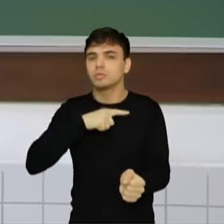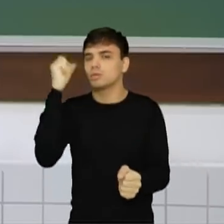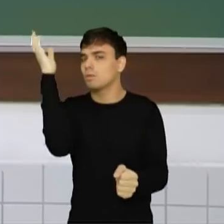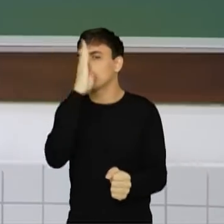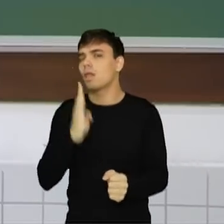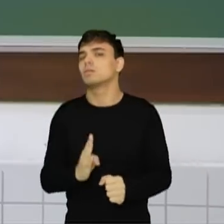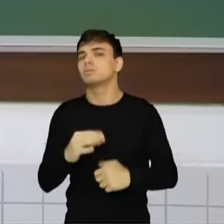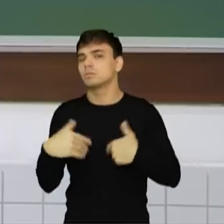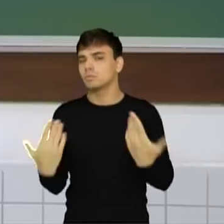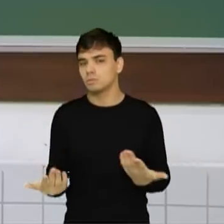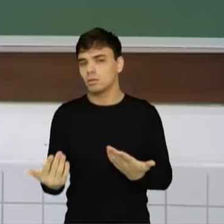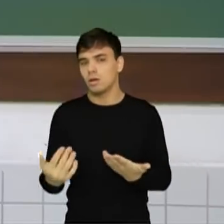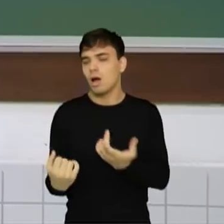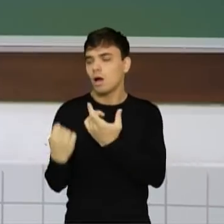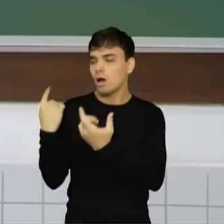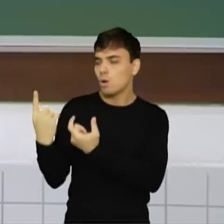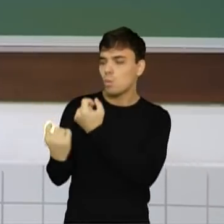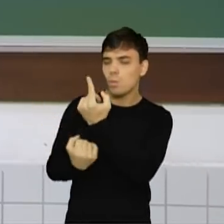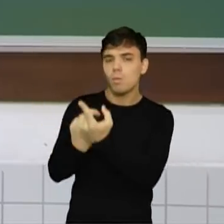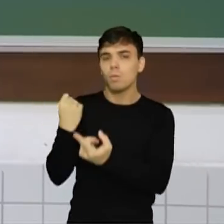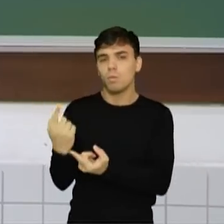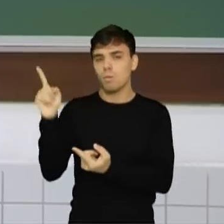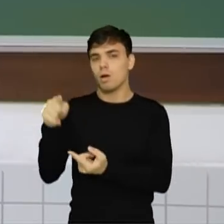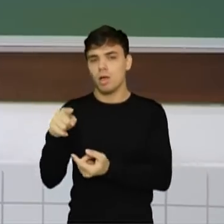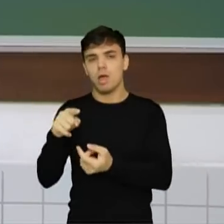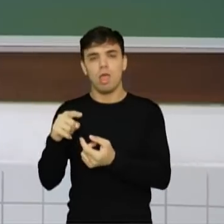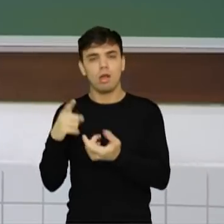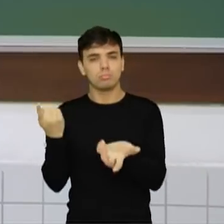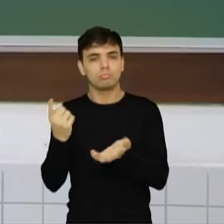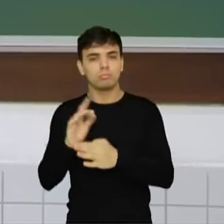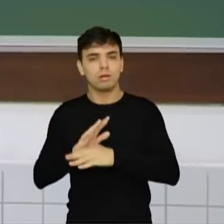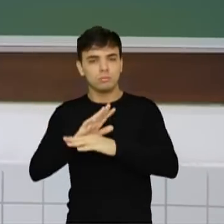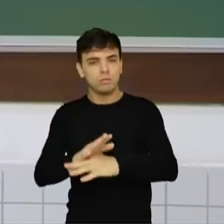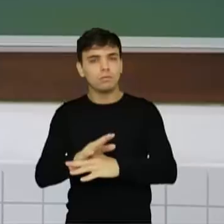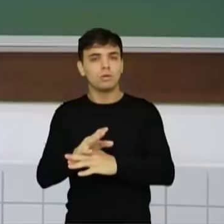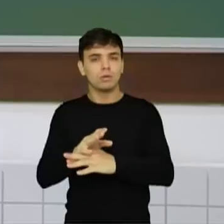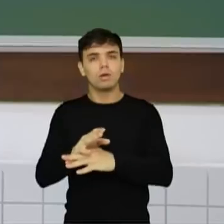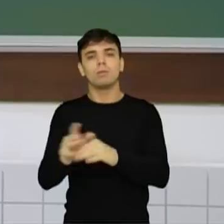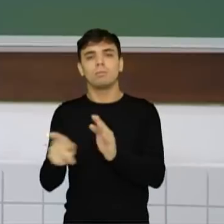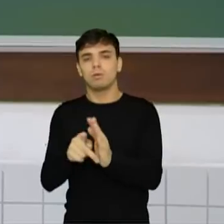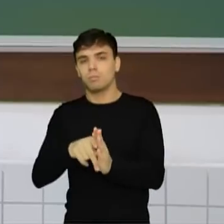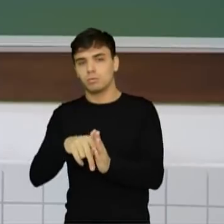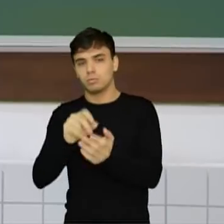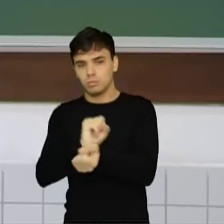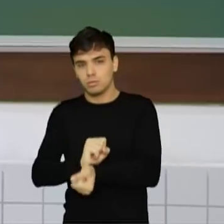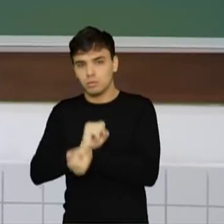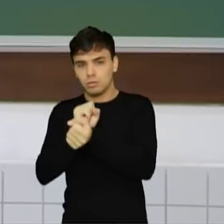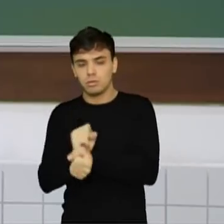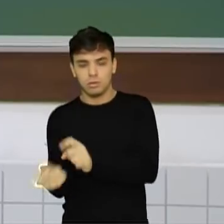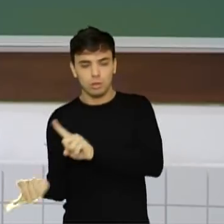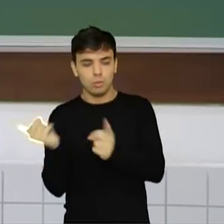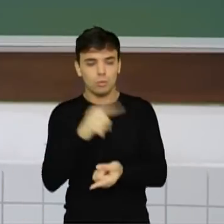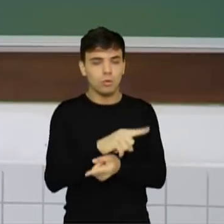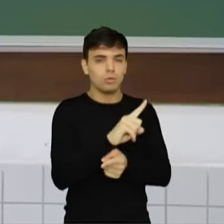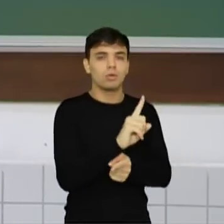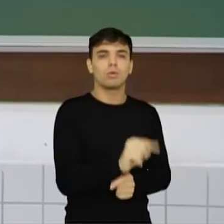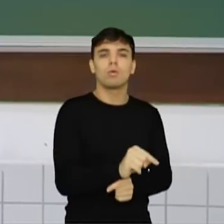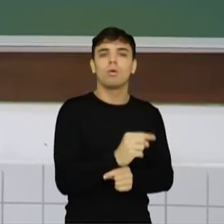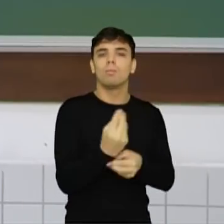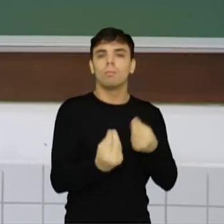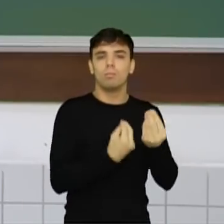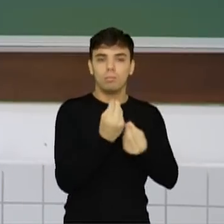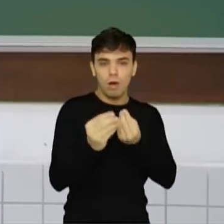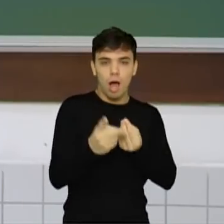Alguns desses rebelados eram a favor do fim da escravidão. Outros, como eles eram de elite e eram donos de escravo, não